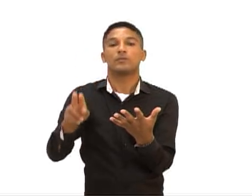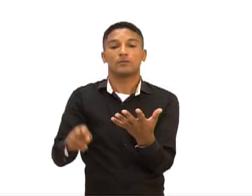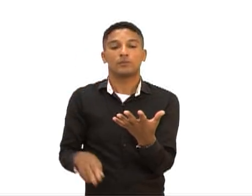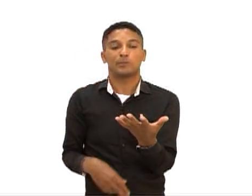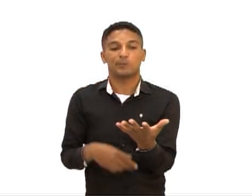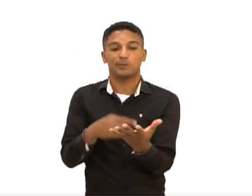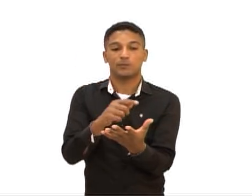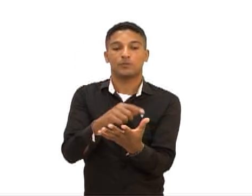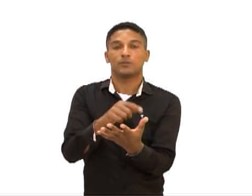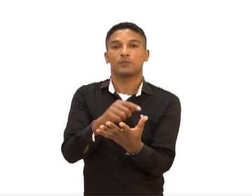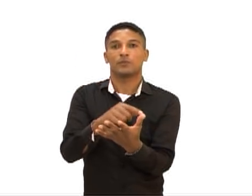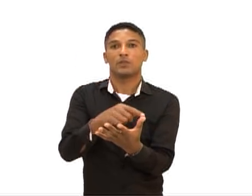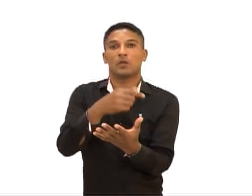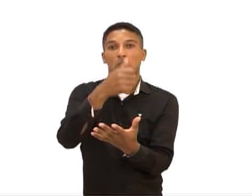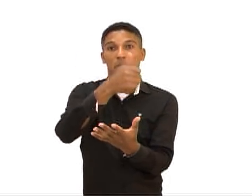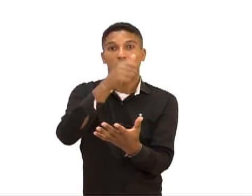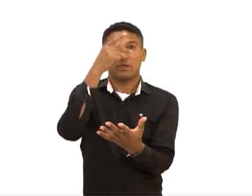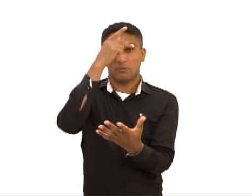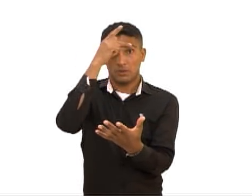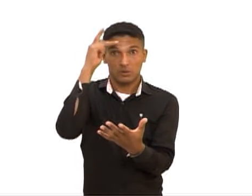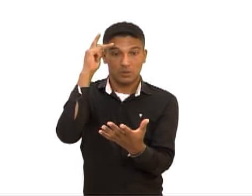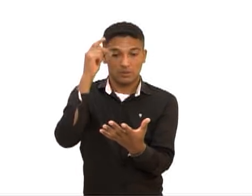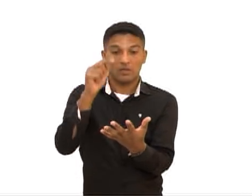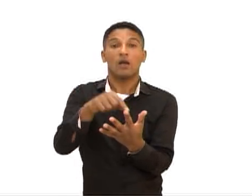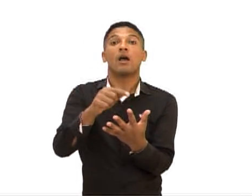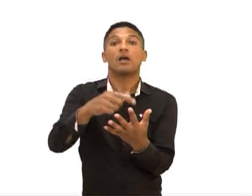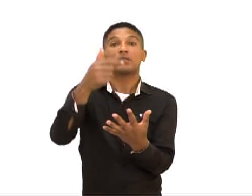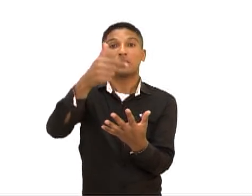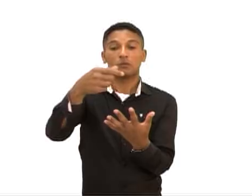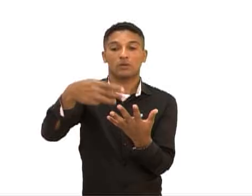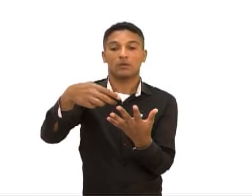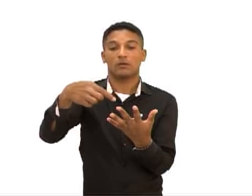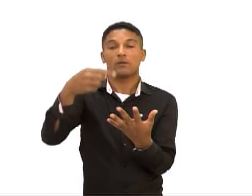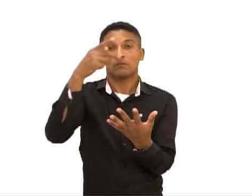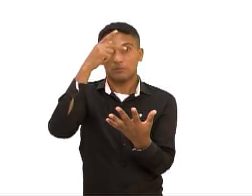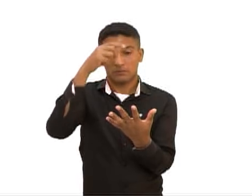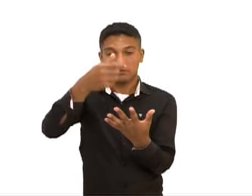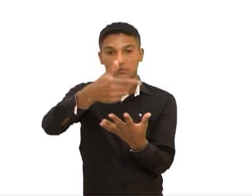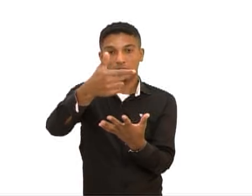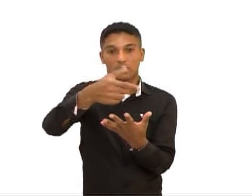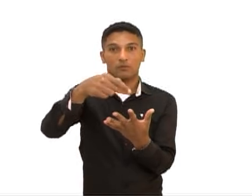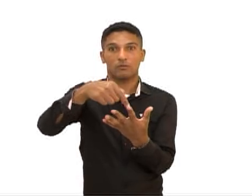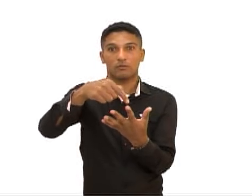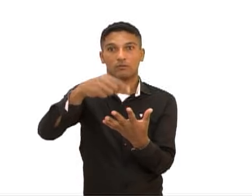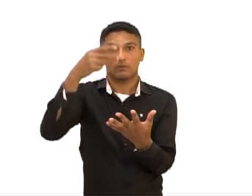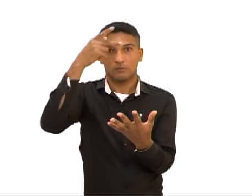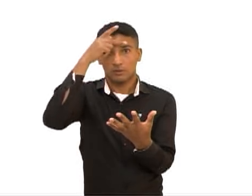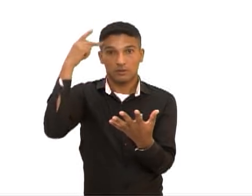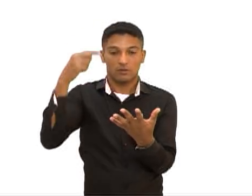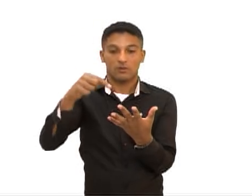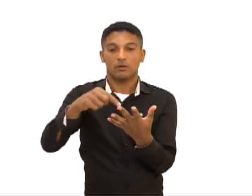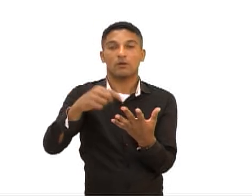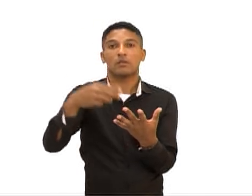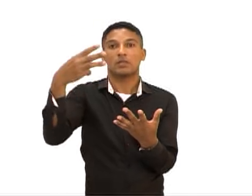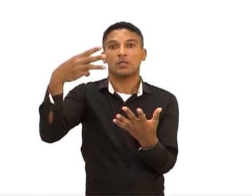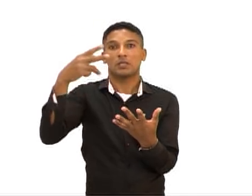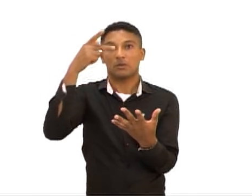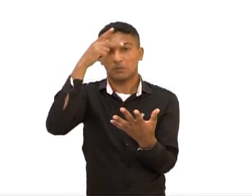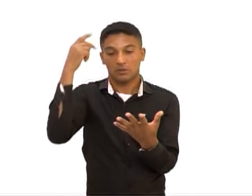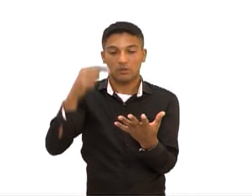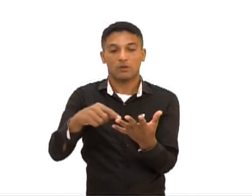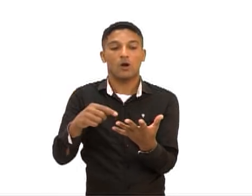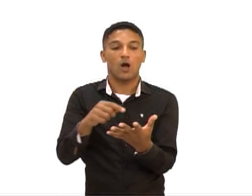plural, do modo indicativo, né, do presente, e os demais, que são ele, ela, nós, eles e elas. Parabéns por ter acertado esse